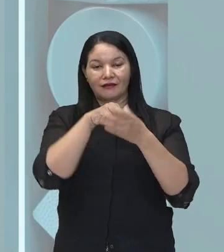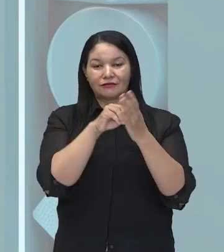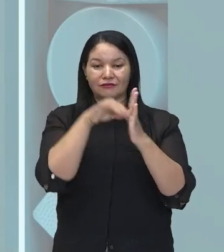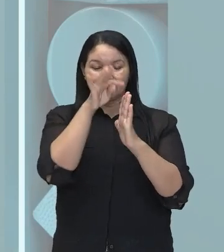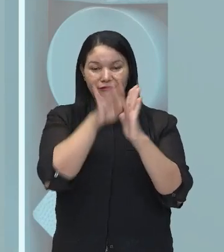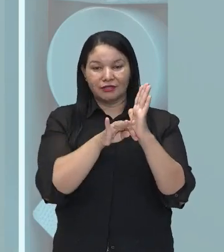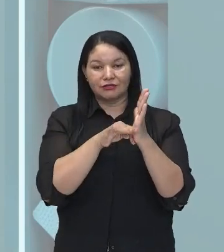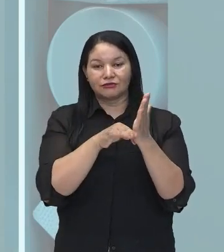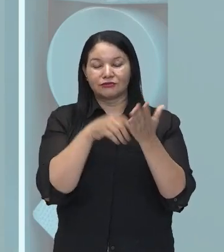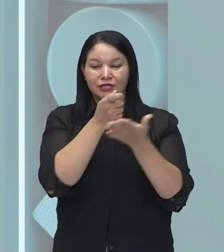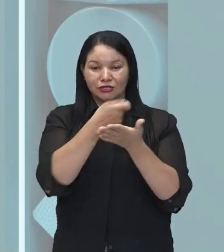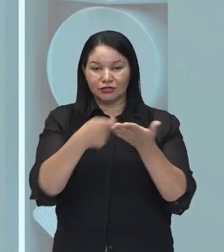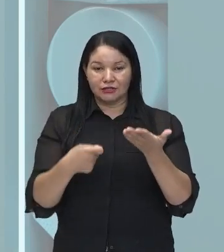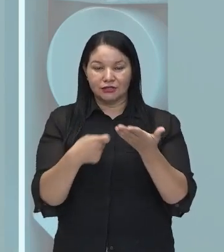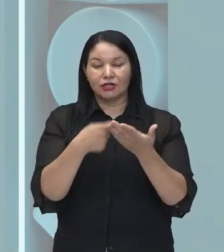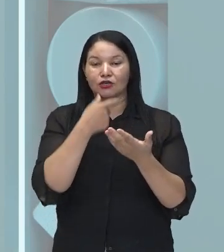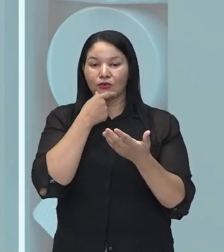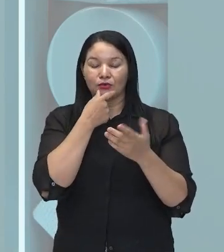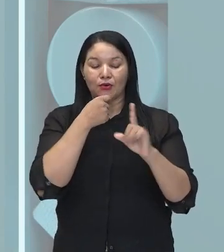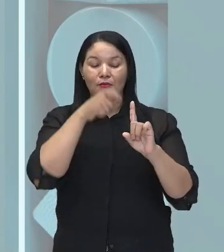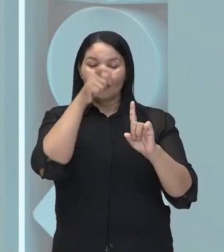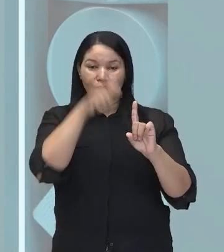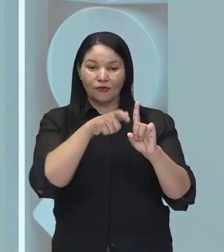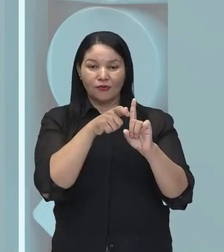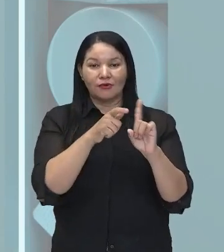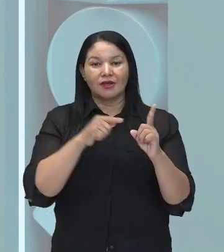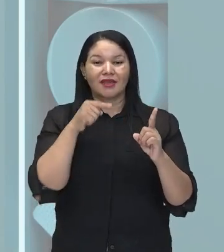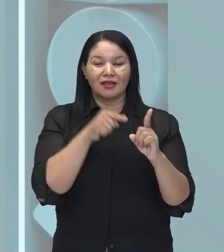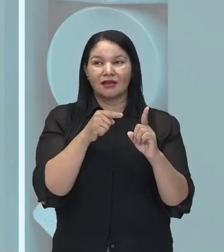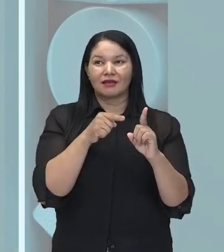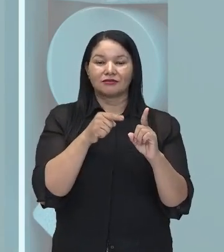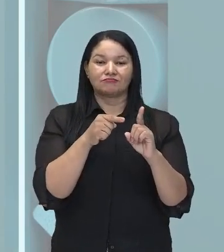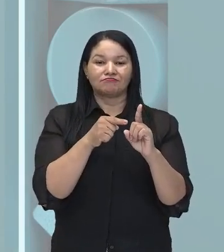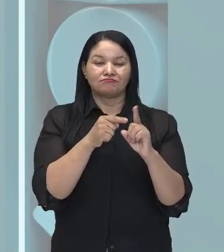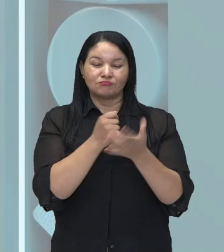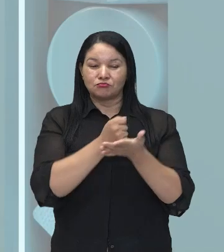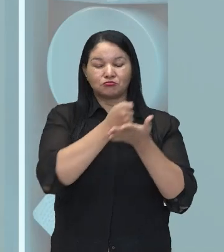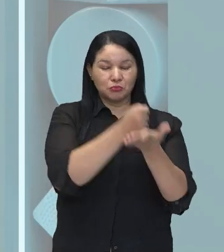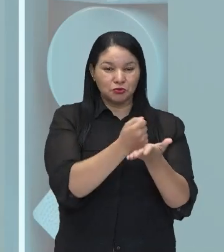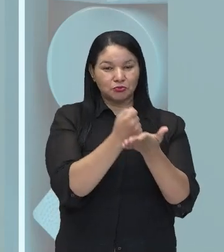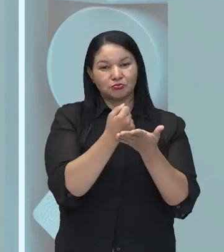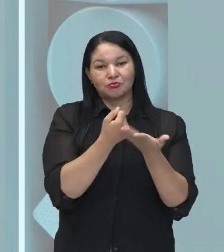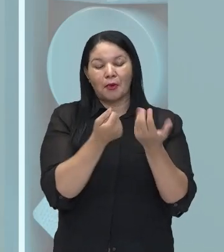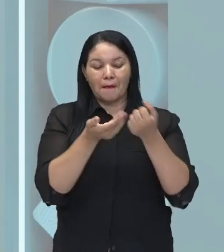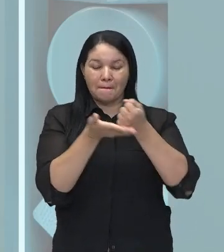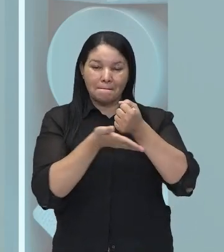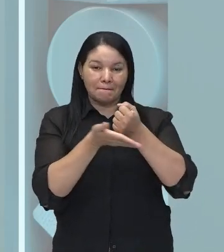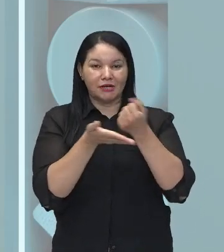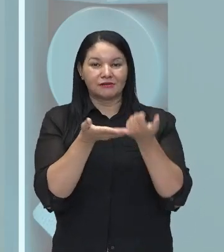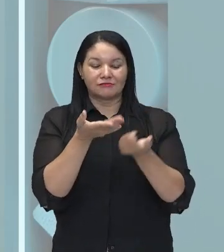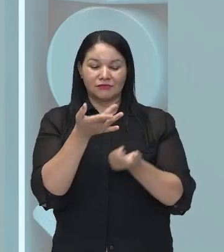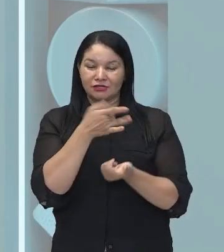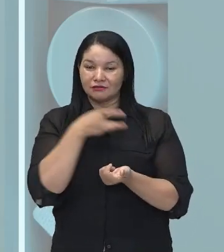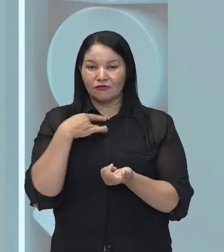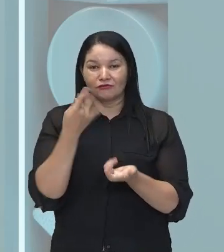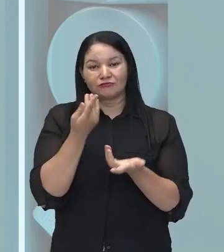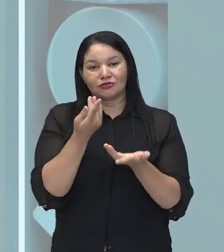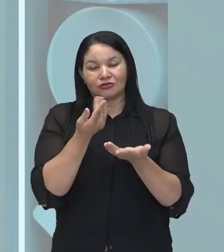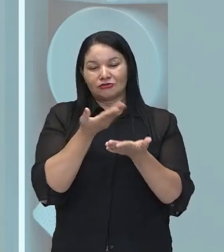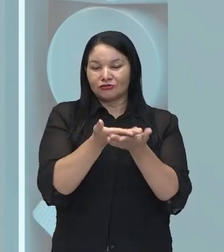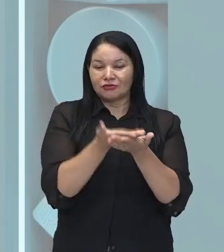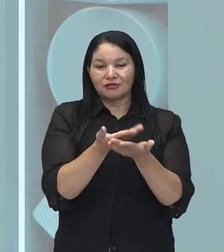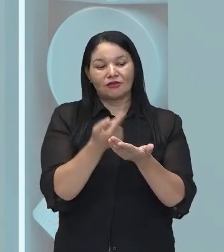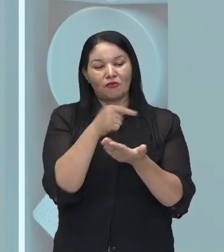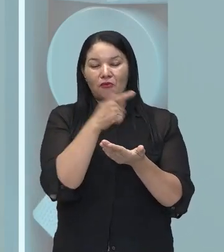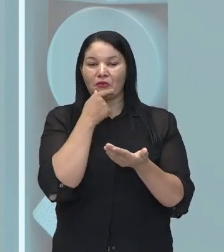reformula evidenciando o Jeca Tatu, que foi privado de condições básicas de saúde, de educação, então ele não teve o